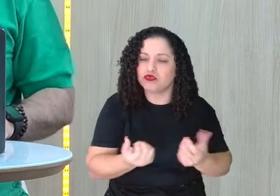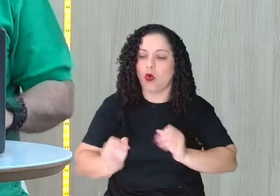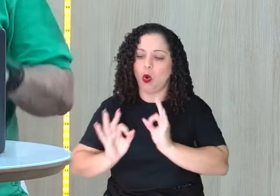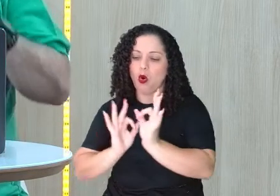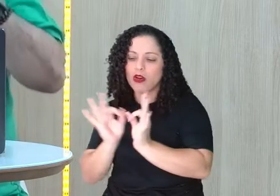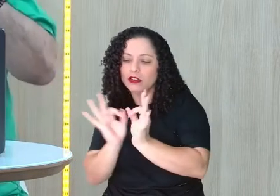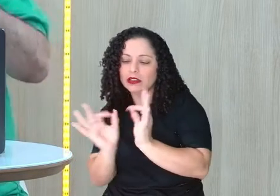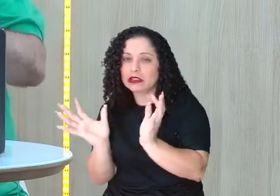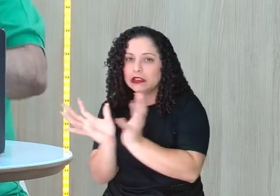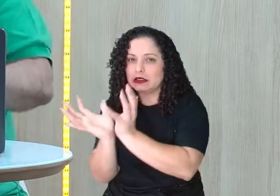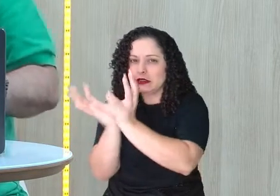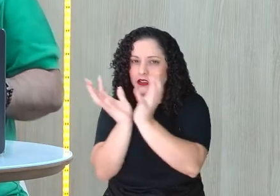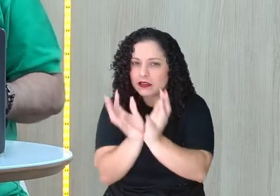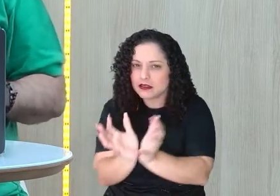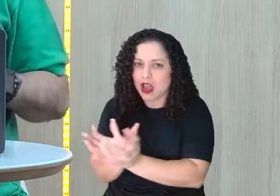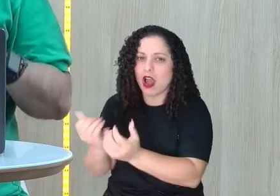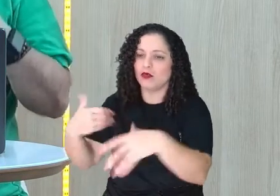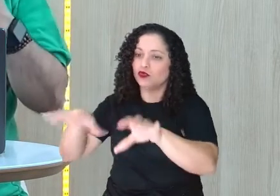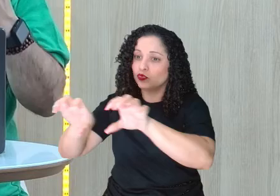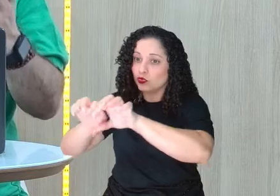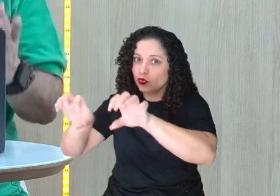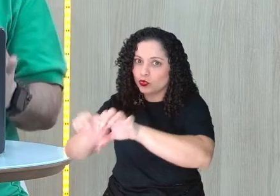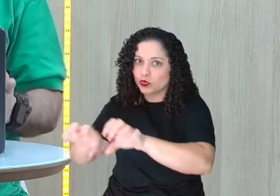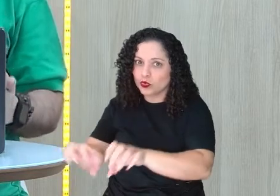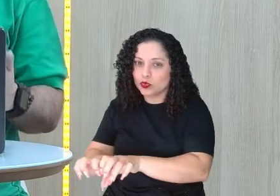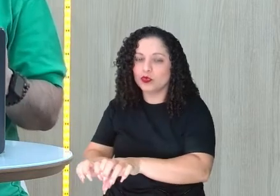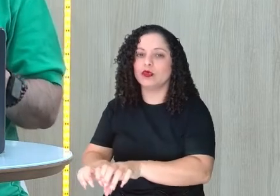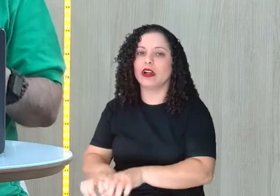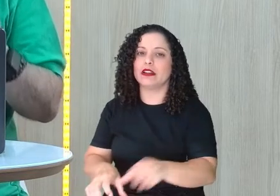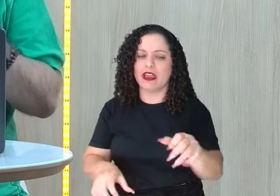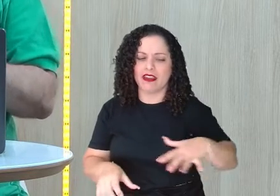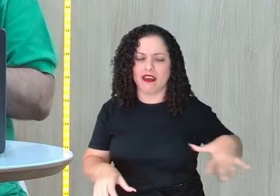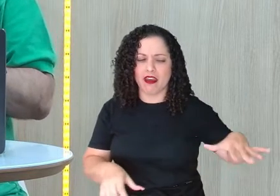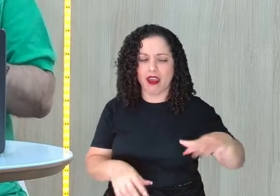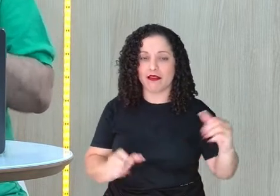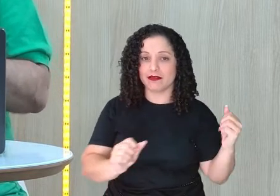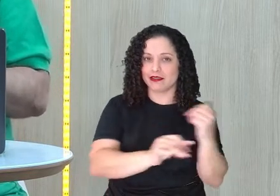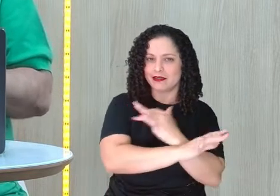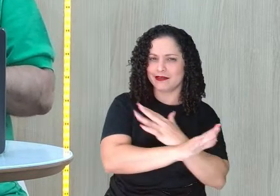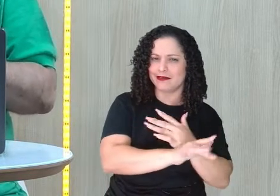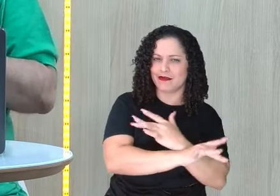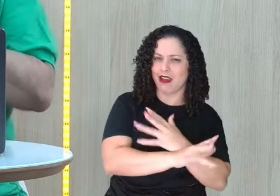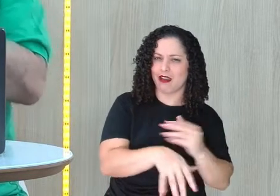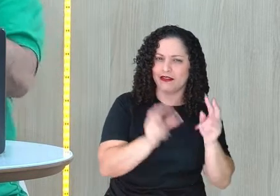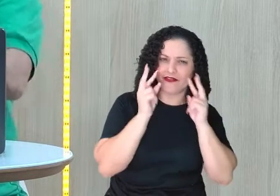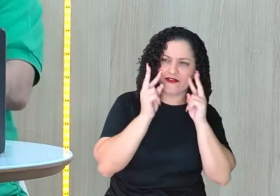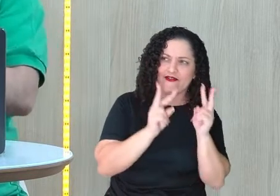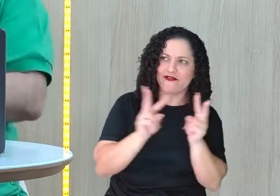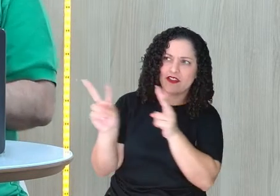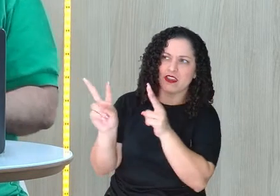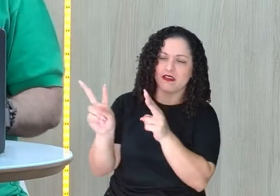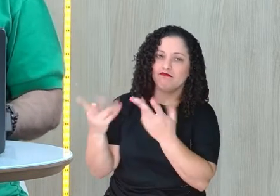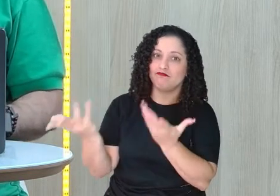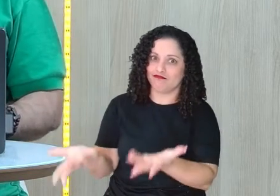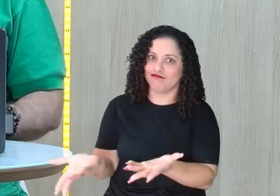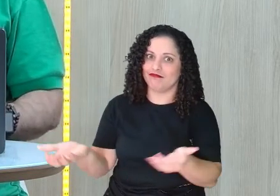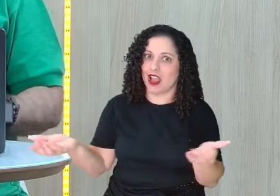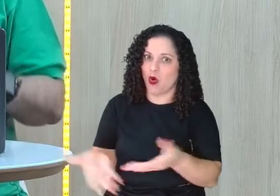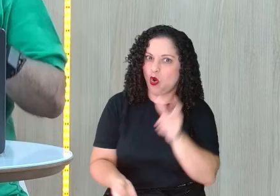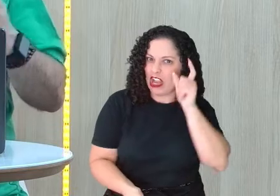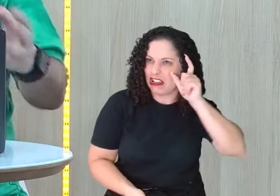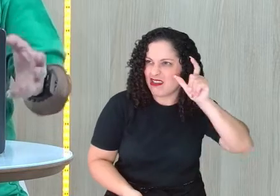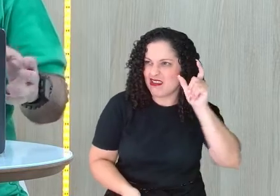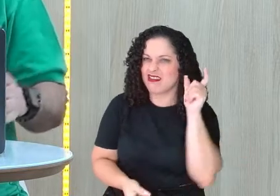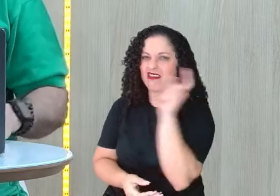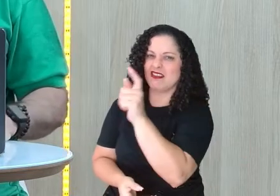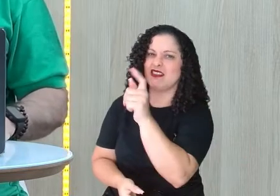organizar, a estabelecer uma estrutura, né, e a metrópole vê que pode tirar o prejuízo que estava tendo, né,